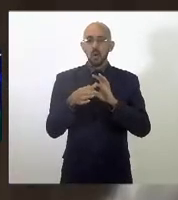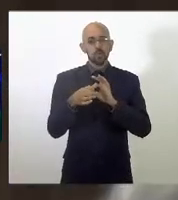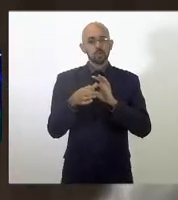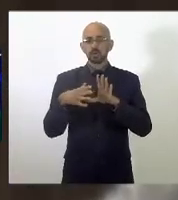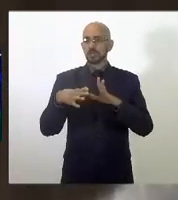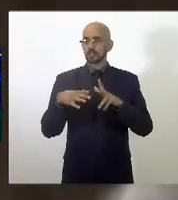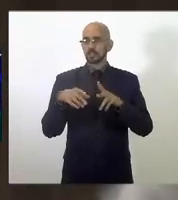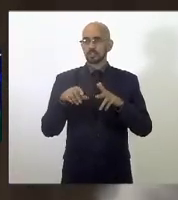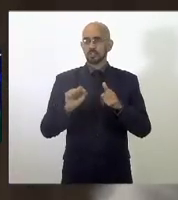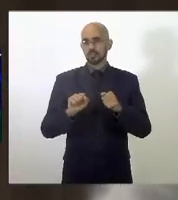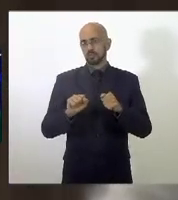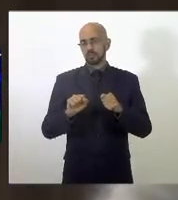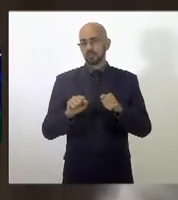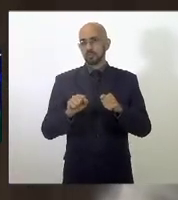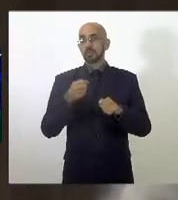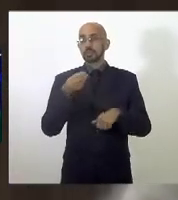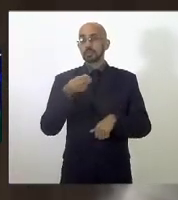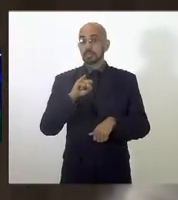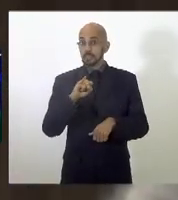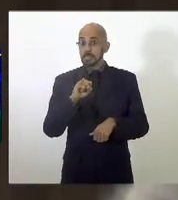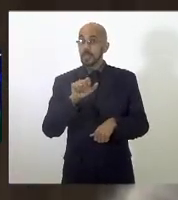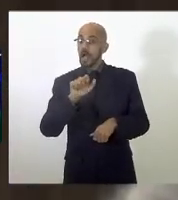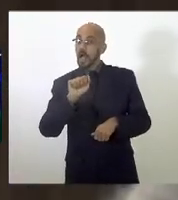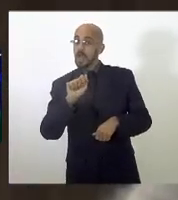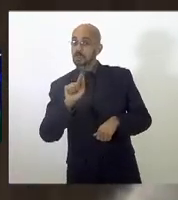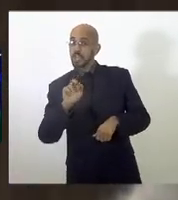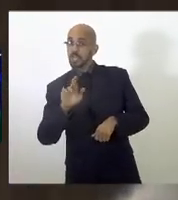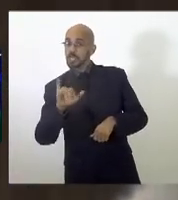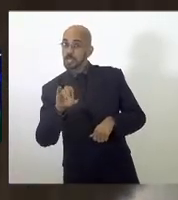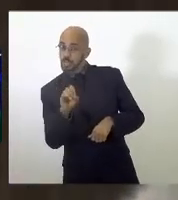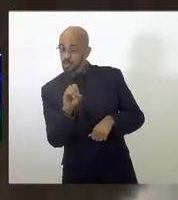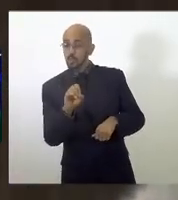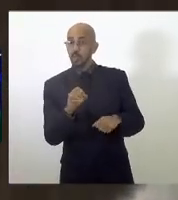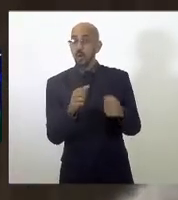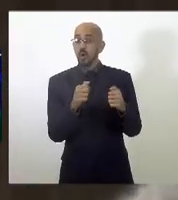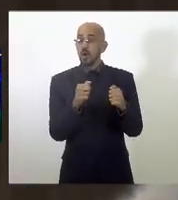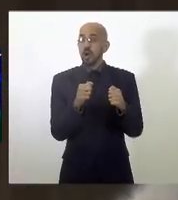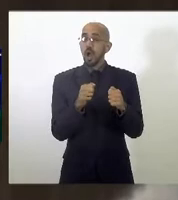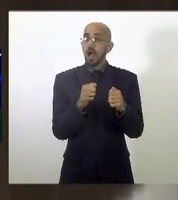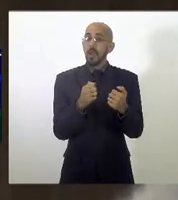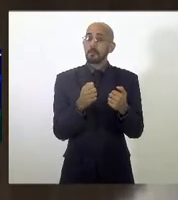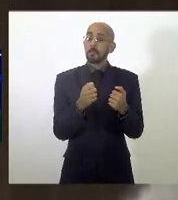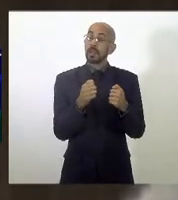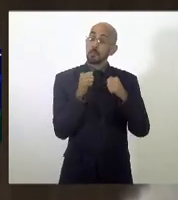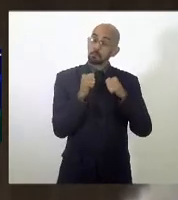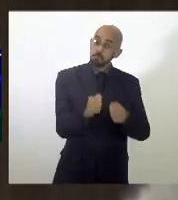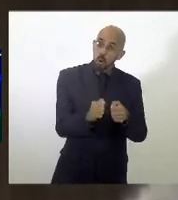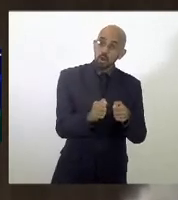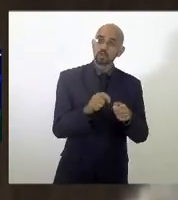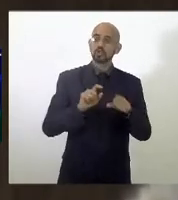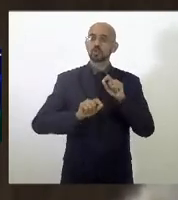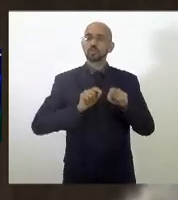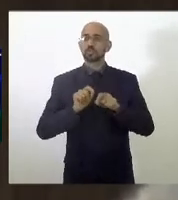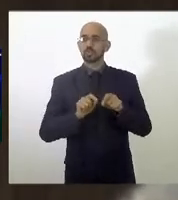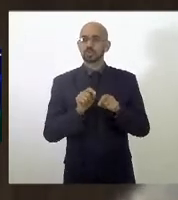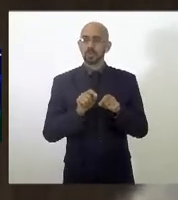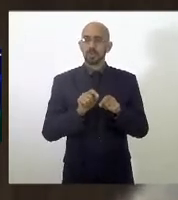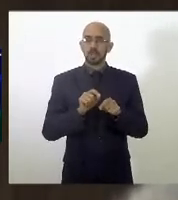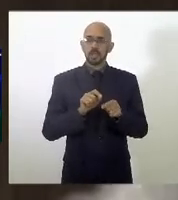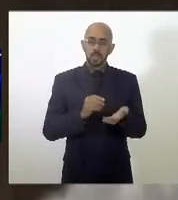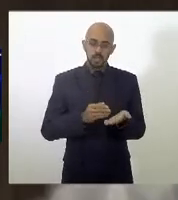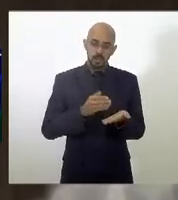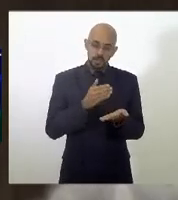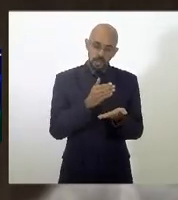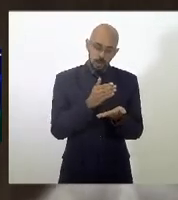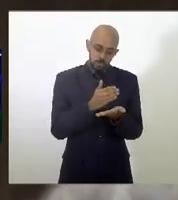a AGRIO desejar, ela poderá, ele é meramente autorizativo, abrir uma cota dessa linha de